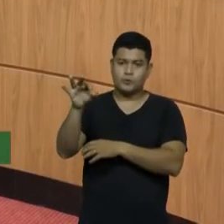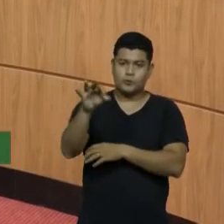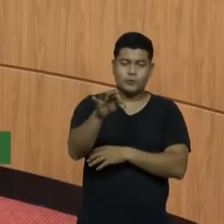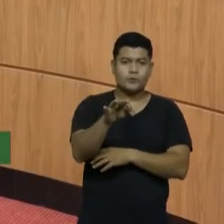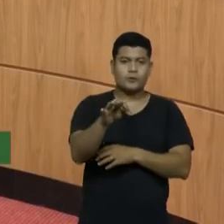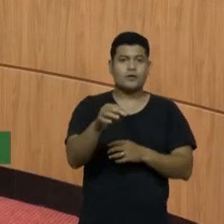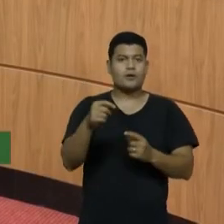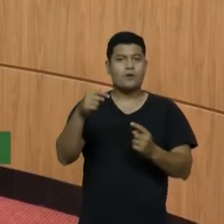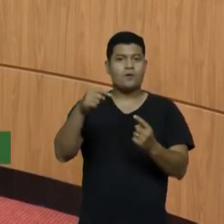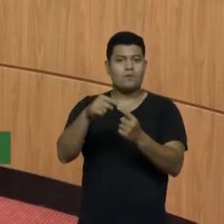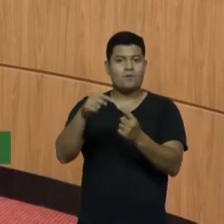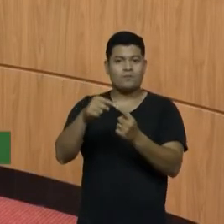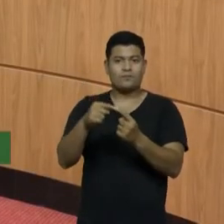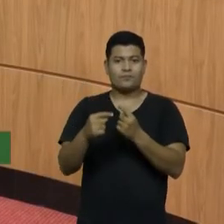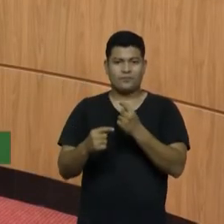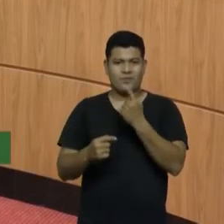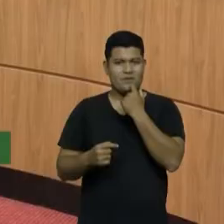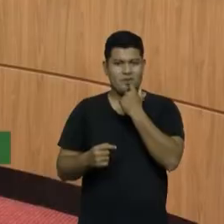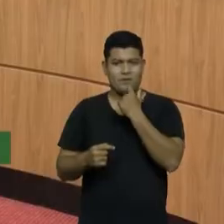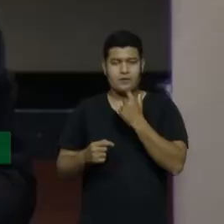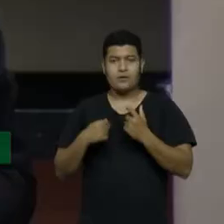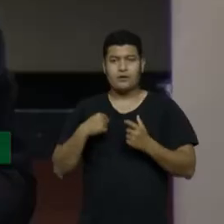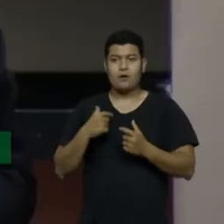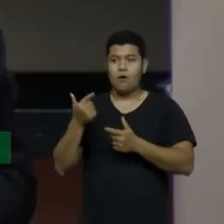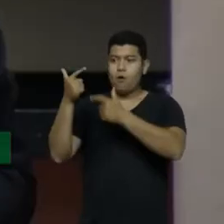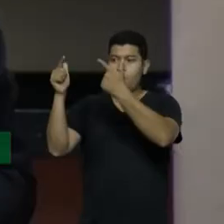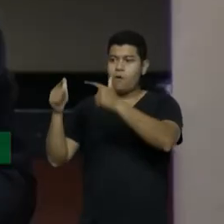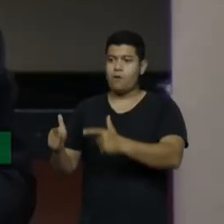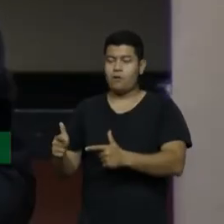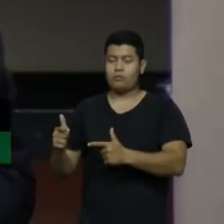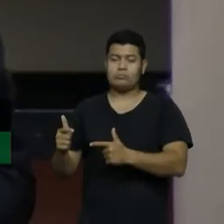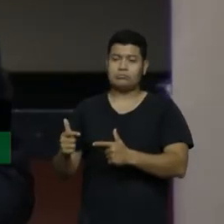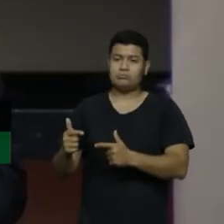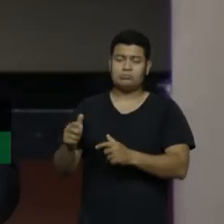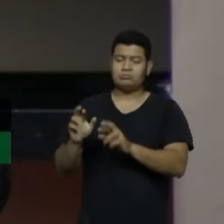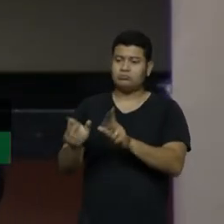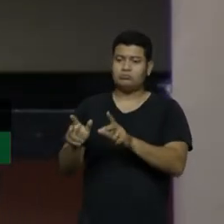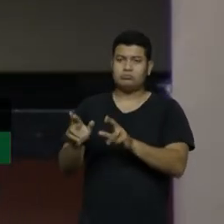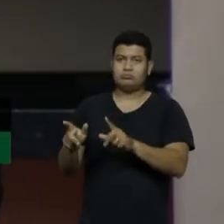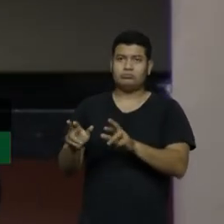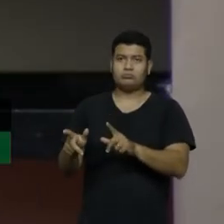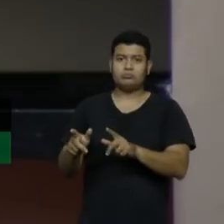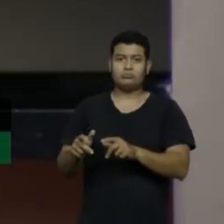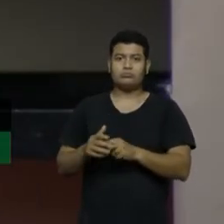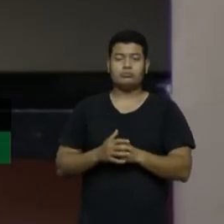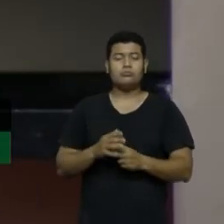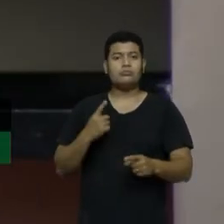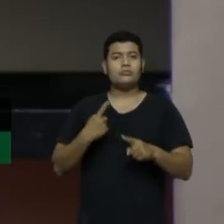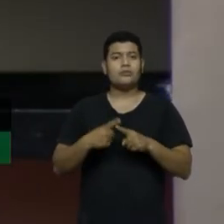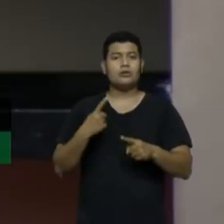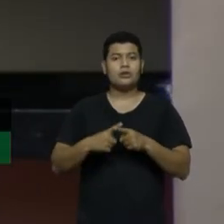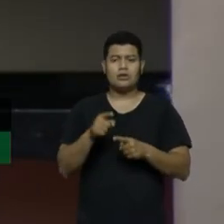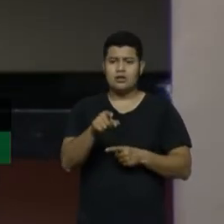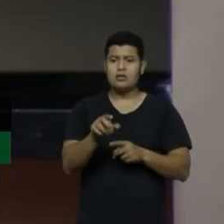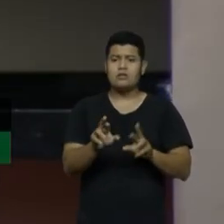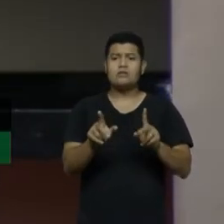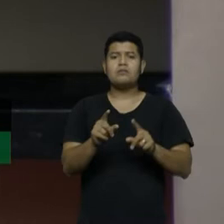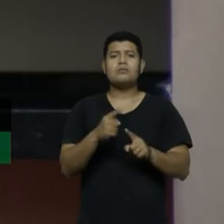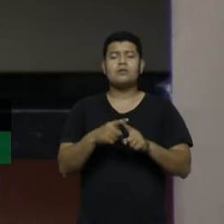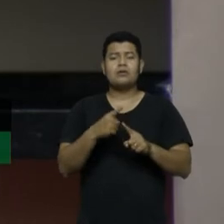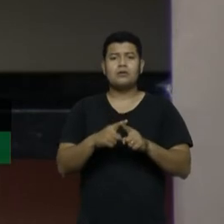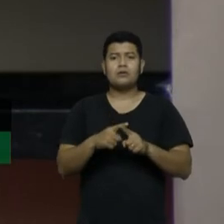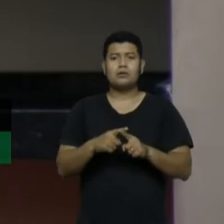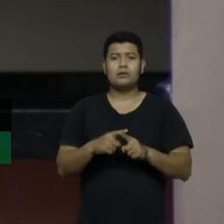Os outros aviões, eles aparecem a aeronave ou... Esse é o pontinho vermelho. Por quê? Porque na linguagem